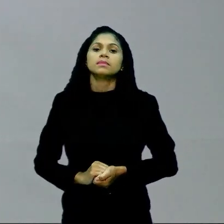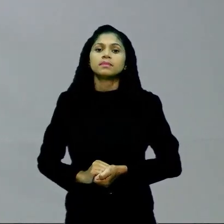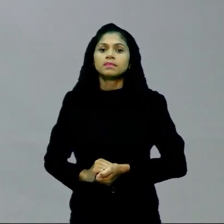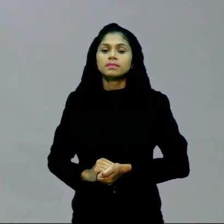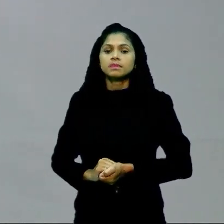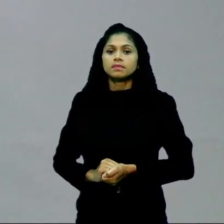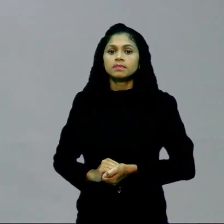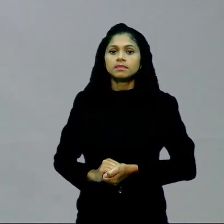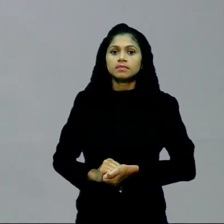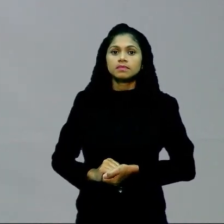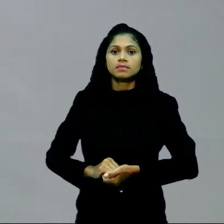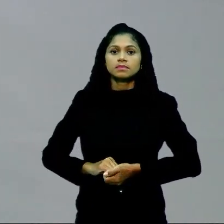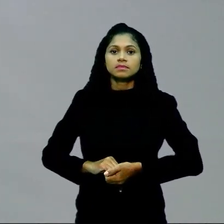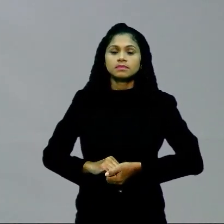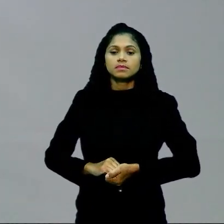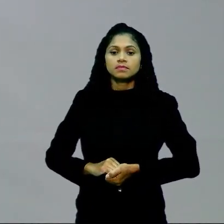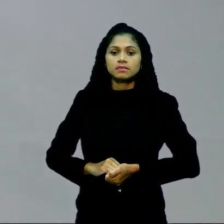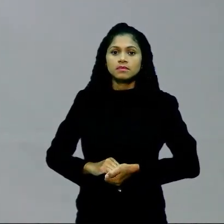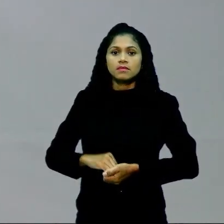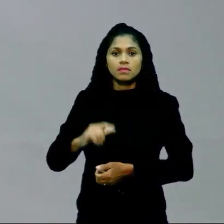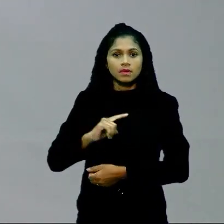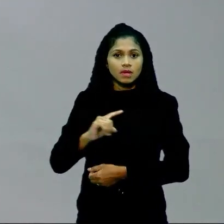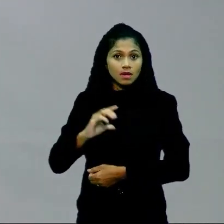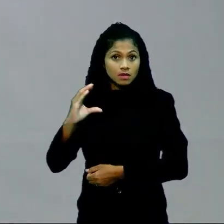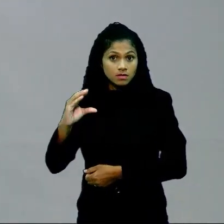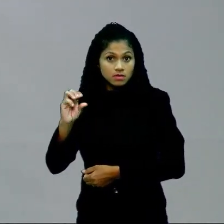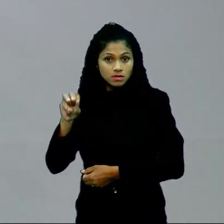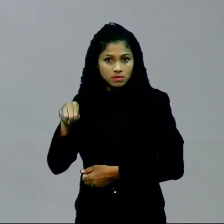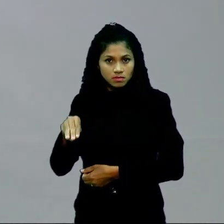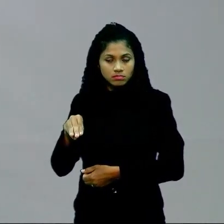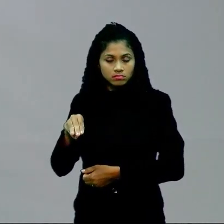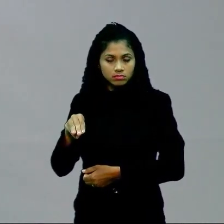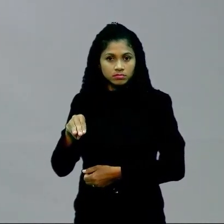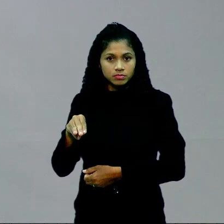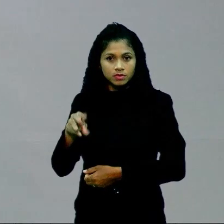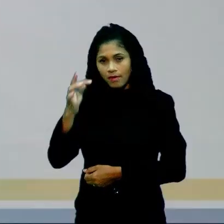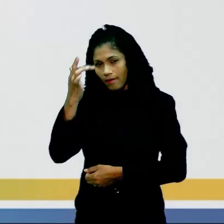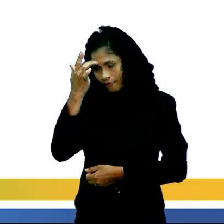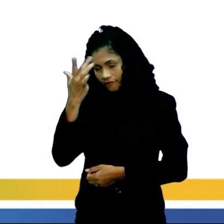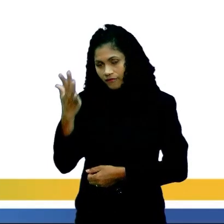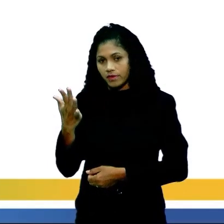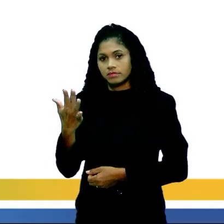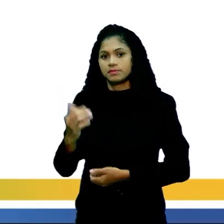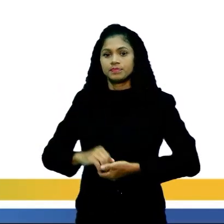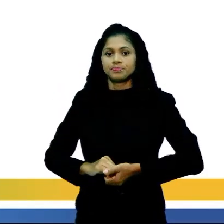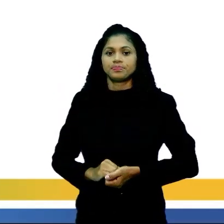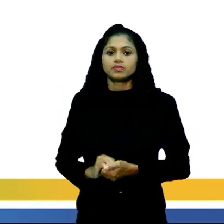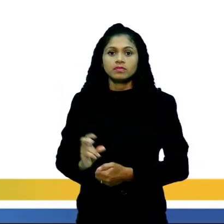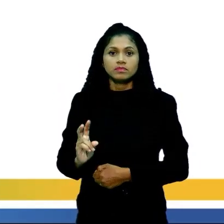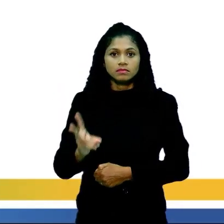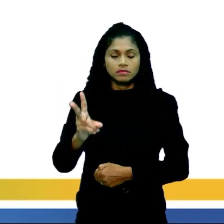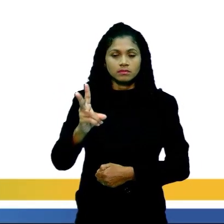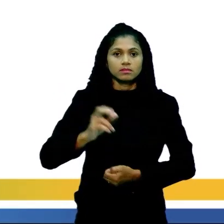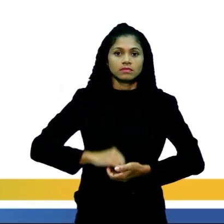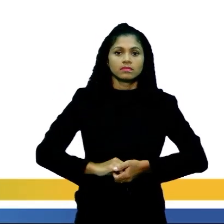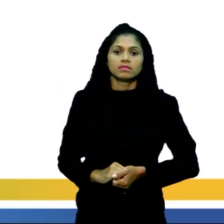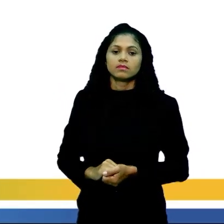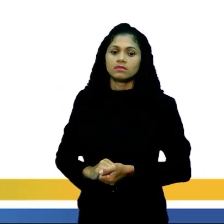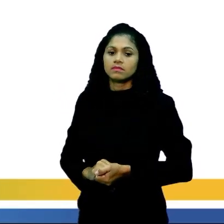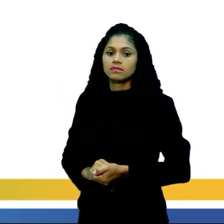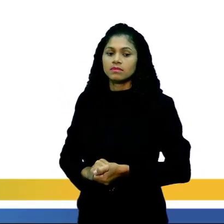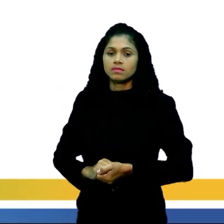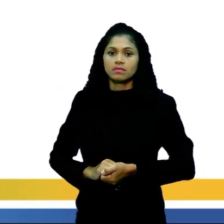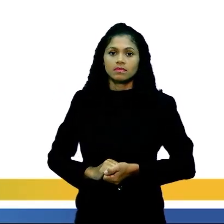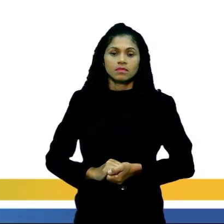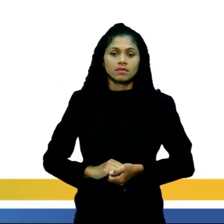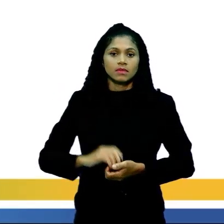que é o problema. Teve o centímetro, vai lá, é fácil. Então vamos continuar. Olha aí nesse